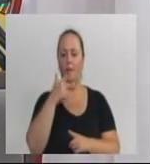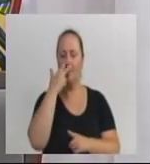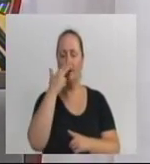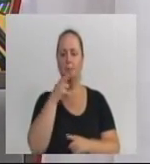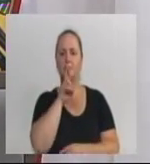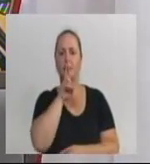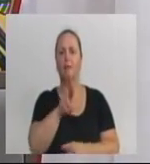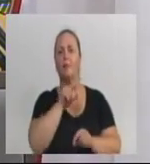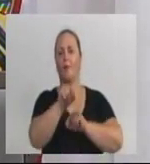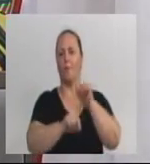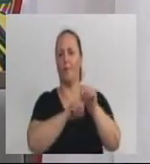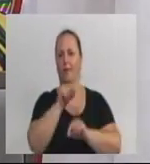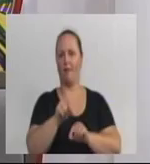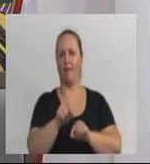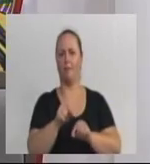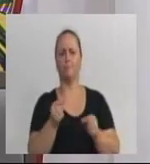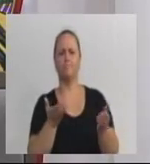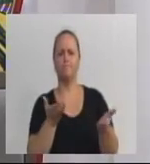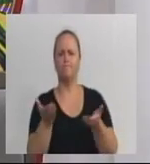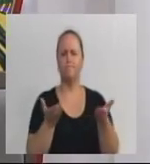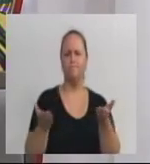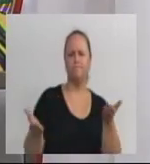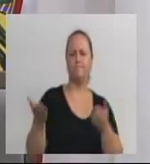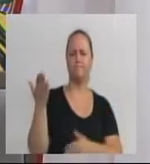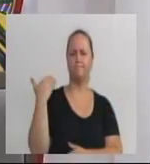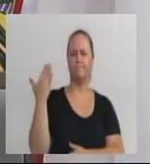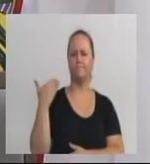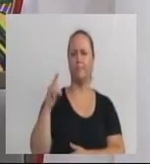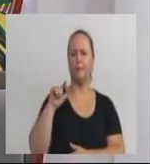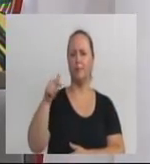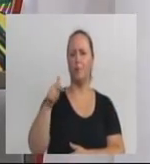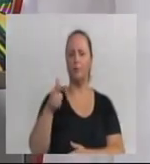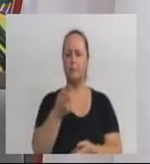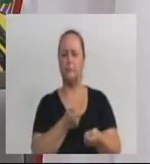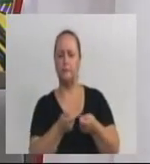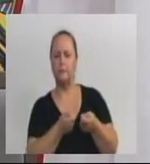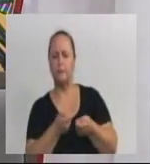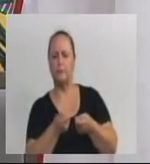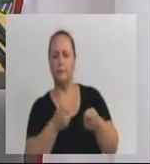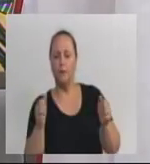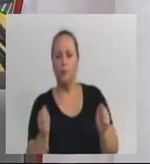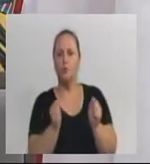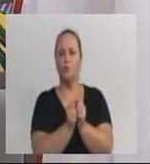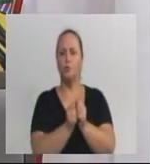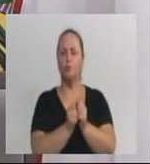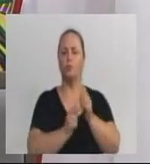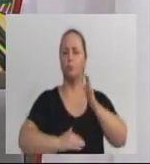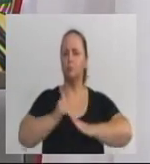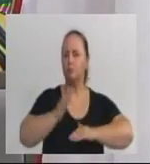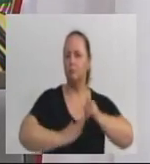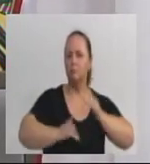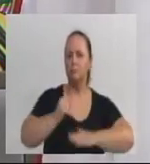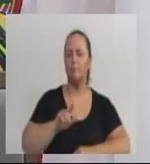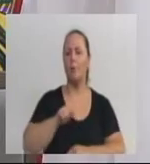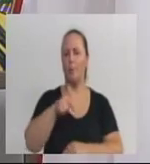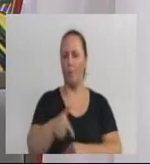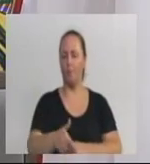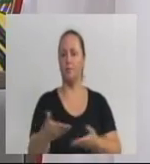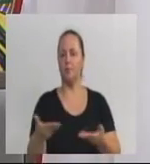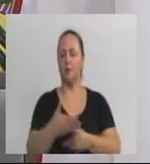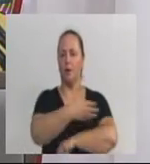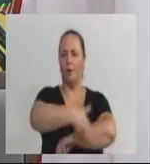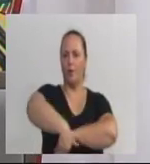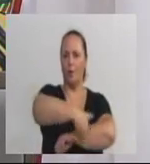uma obra que já estava licitada, foi feita uma economia e, junto com outras obras, essa rua que tem o